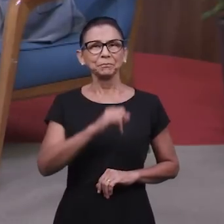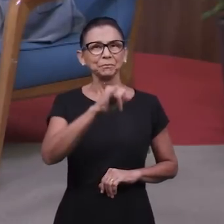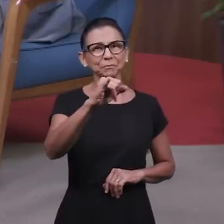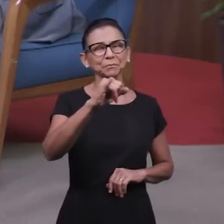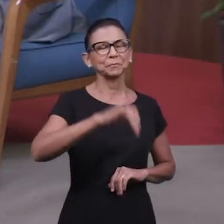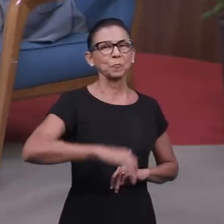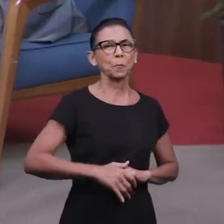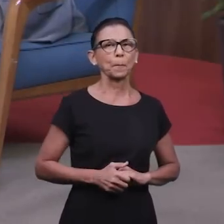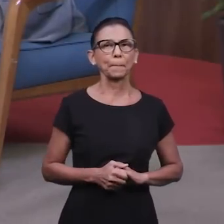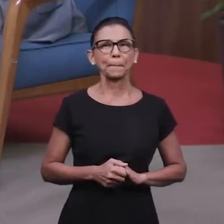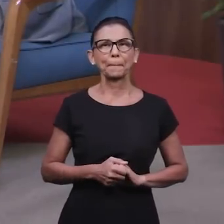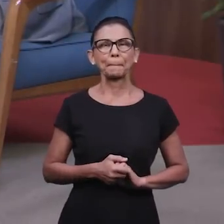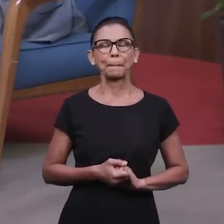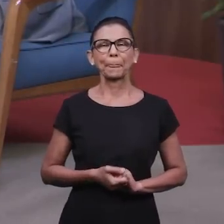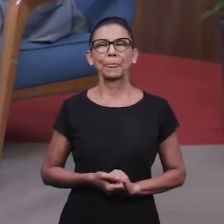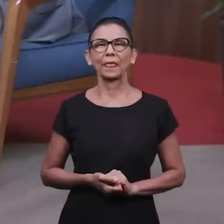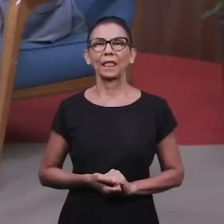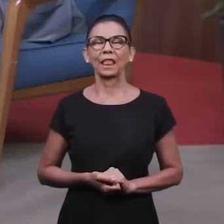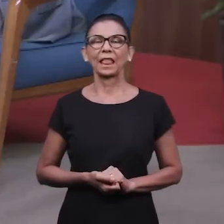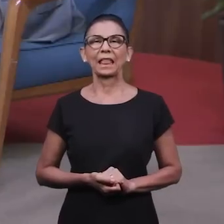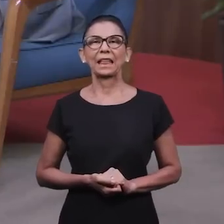essa nossa